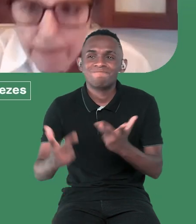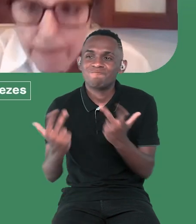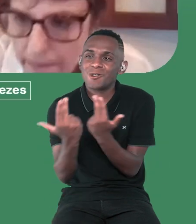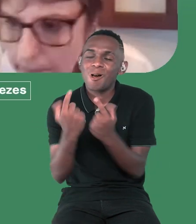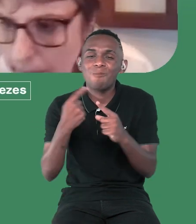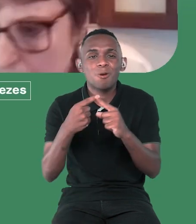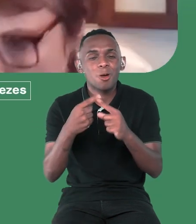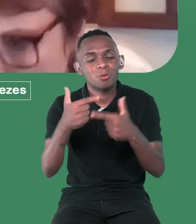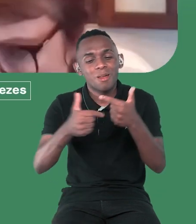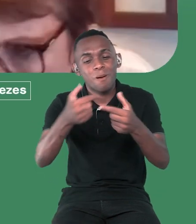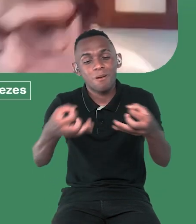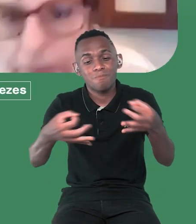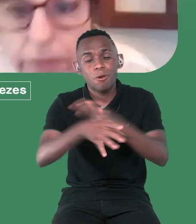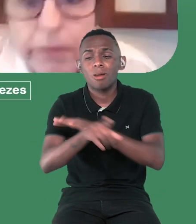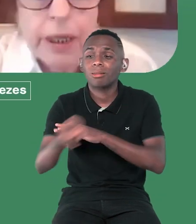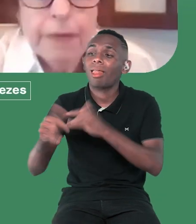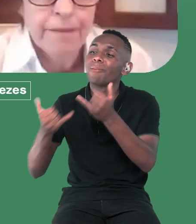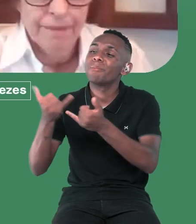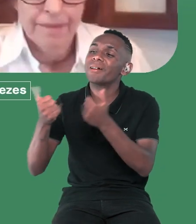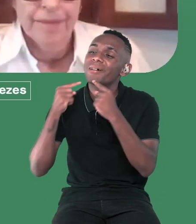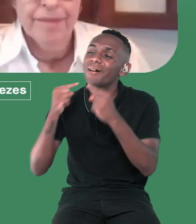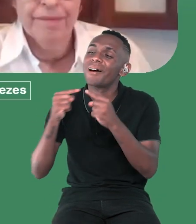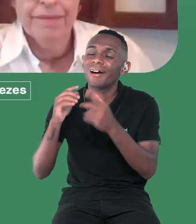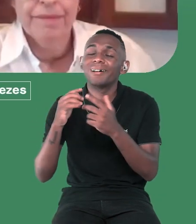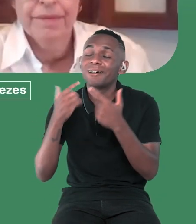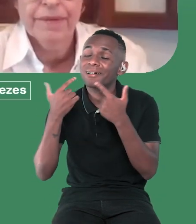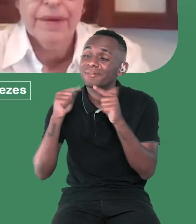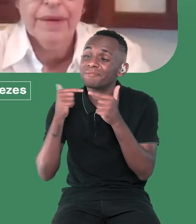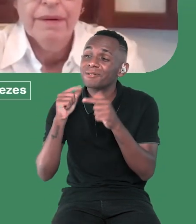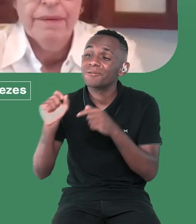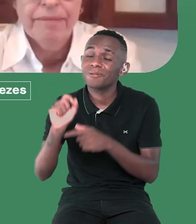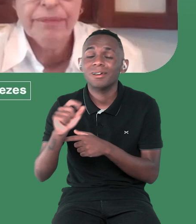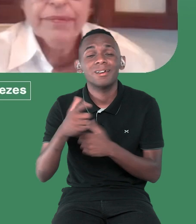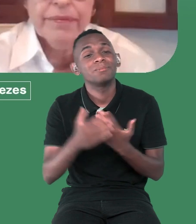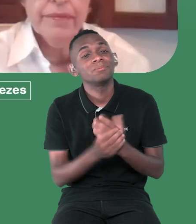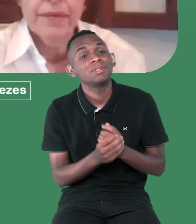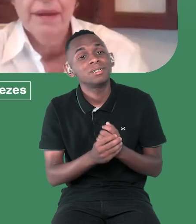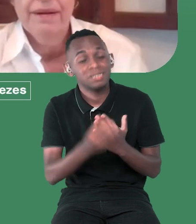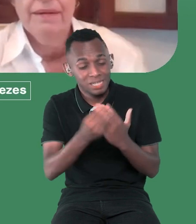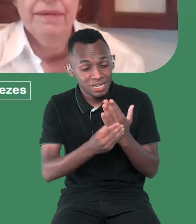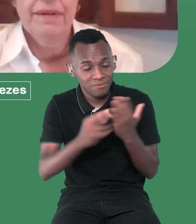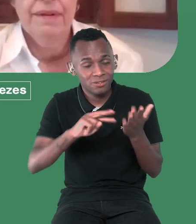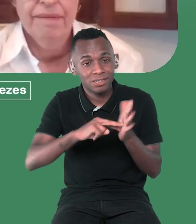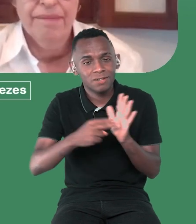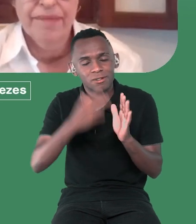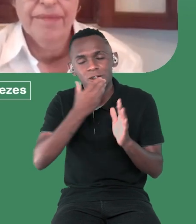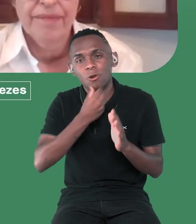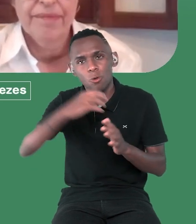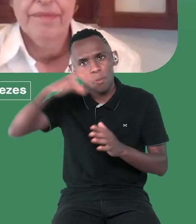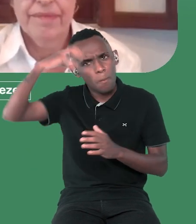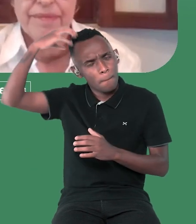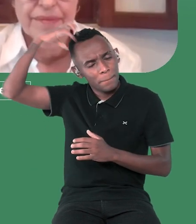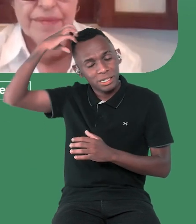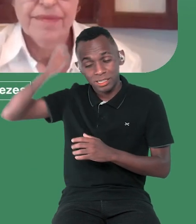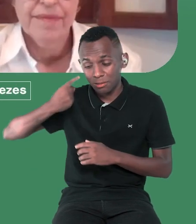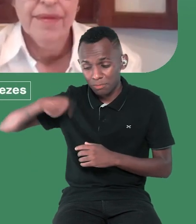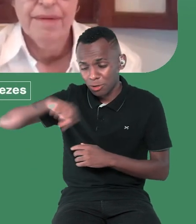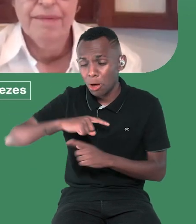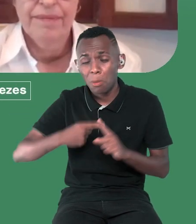pronto, e ela brincou assim, falou, nossa, esse Senhor Relógio vai ser o nosso pequeno príncipe, porque já era um texto que estava na gaveta há